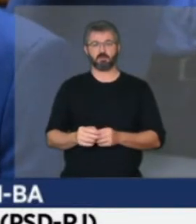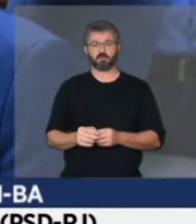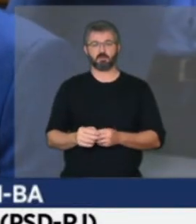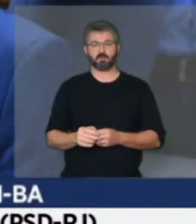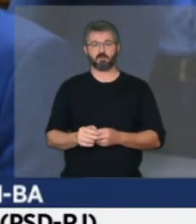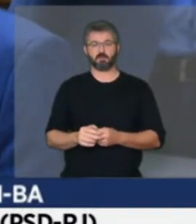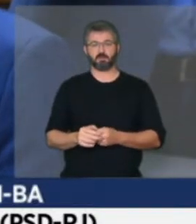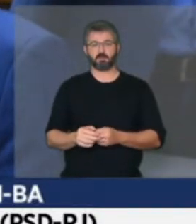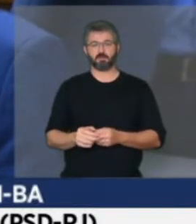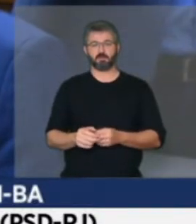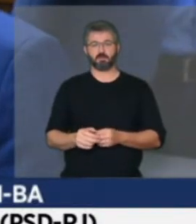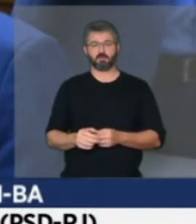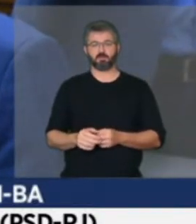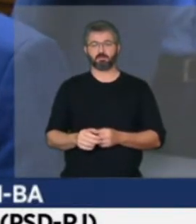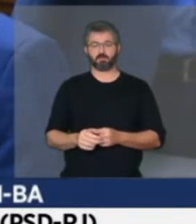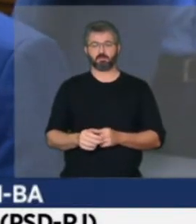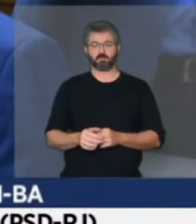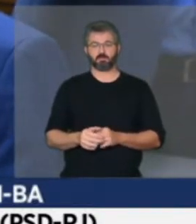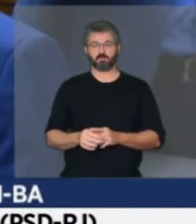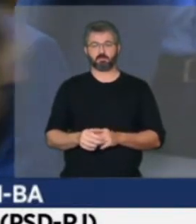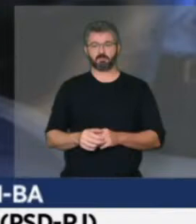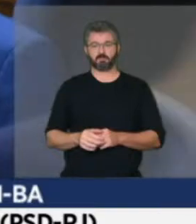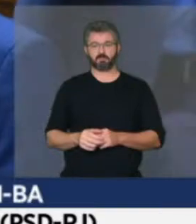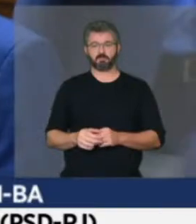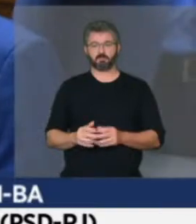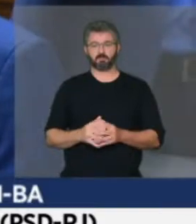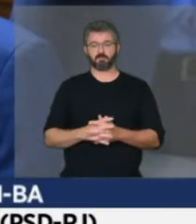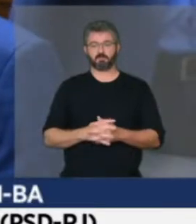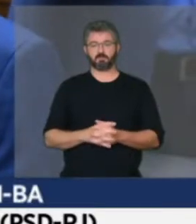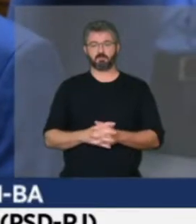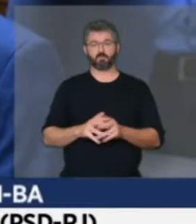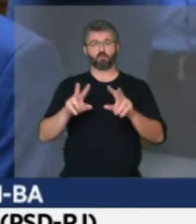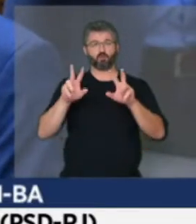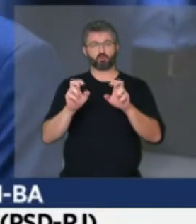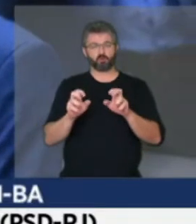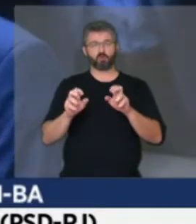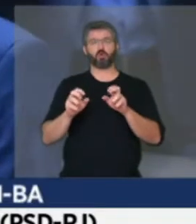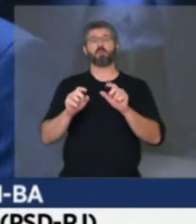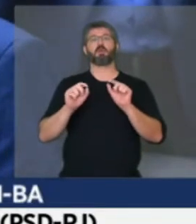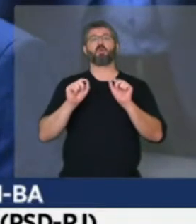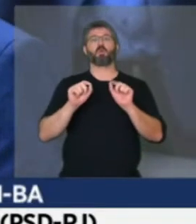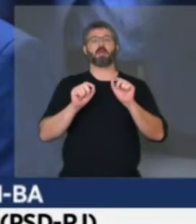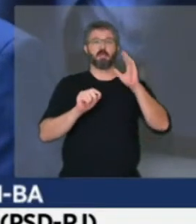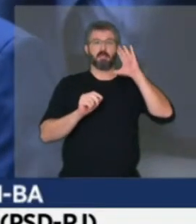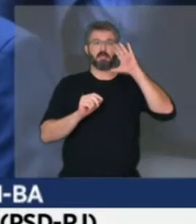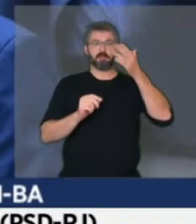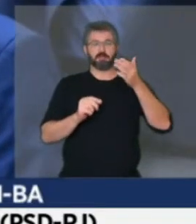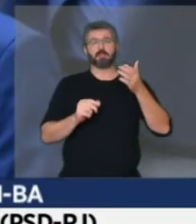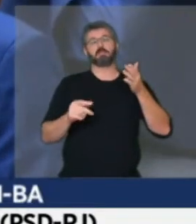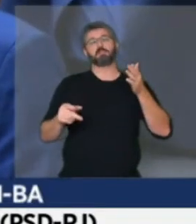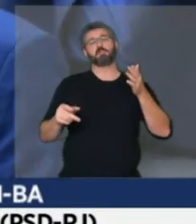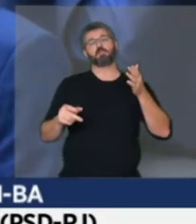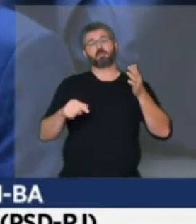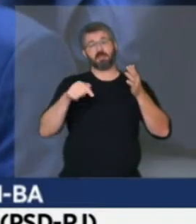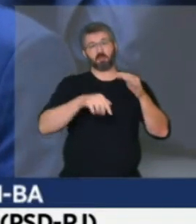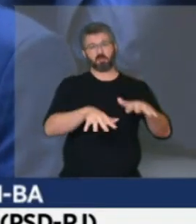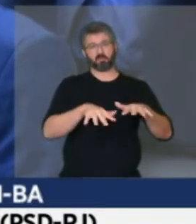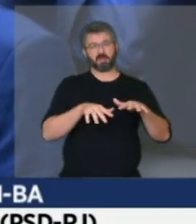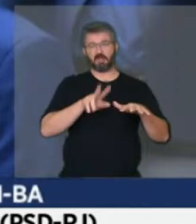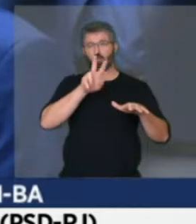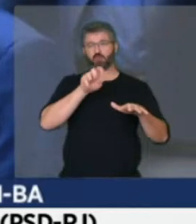Minuto, deputado, eu já vou lhe dar mais tempo. Referente aos procedimentos plenários das representações oriundas do Conselho de Ética para